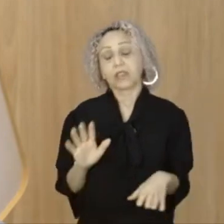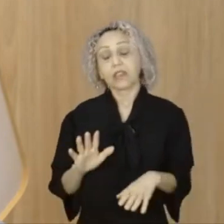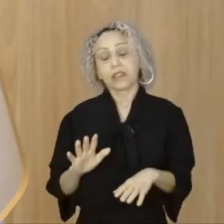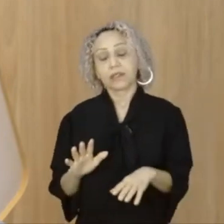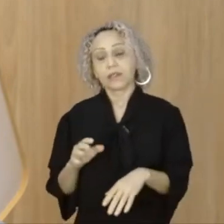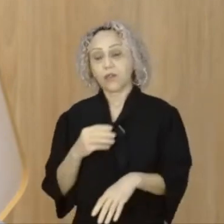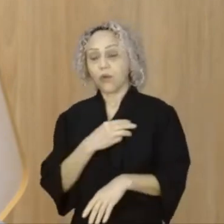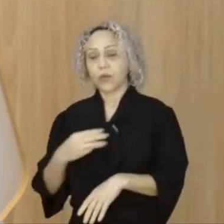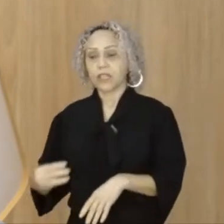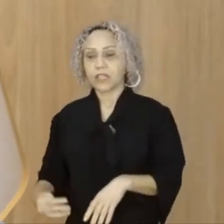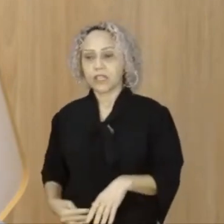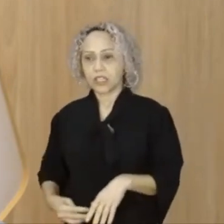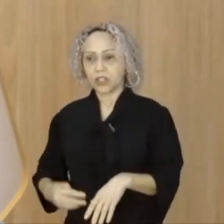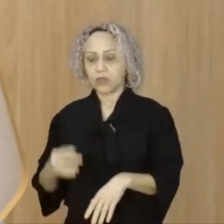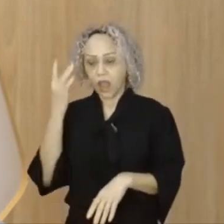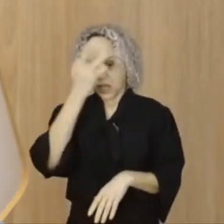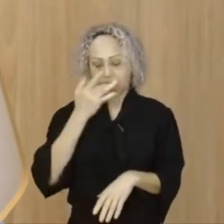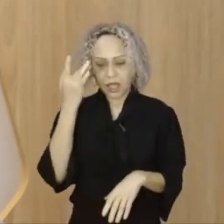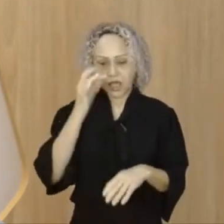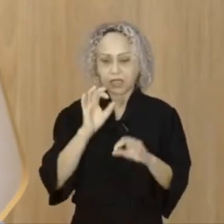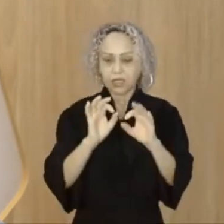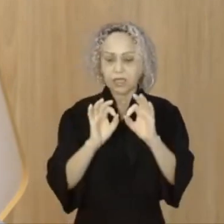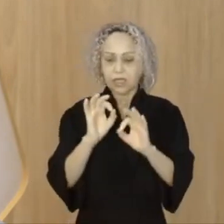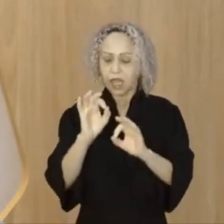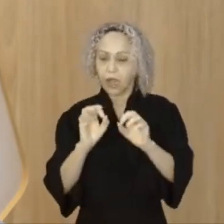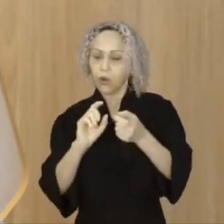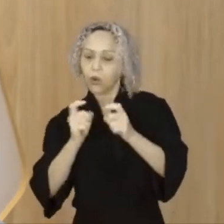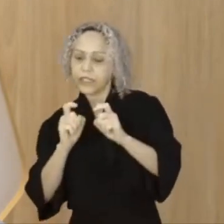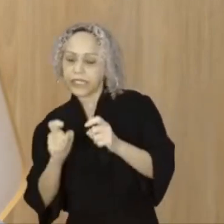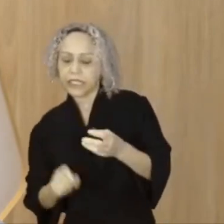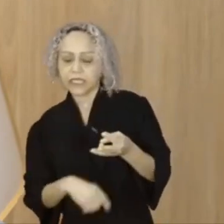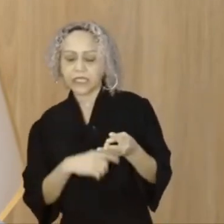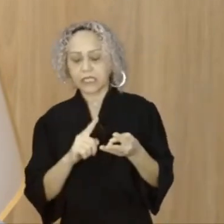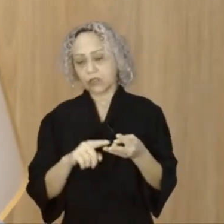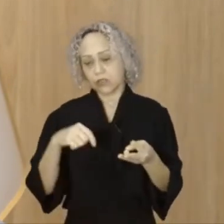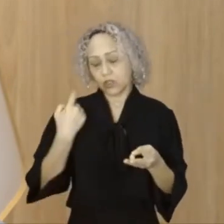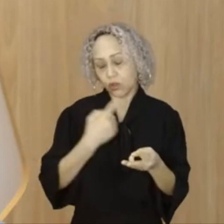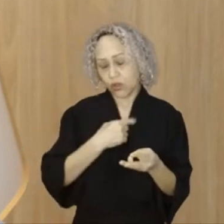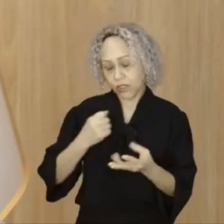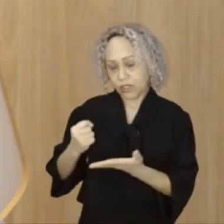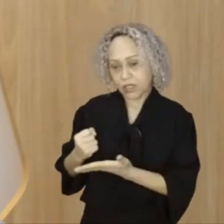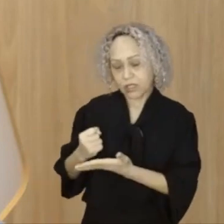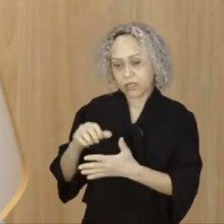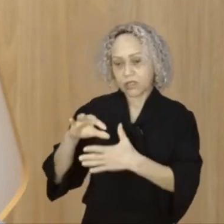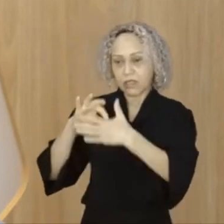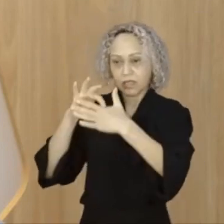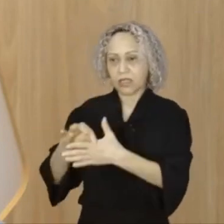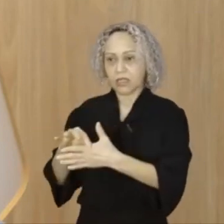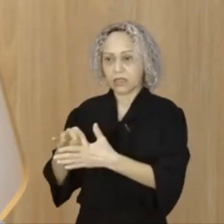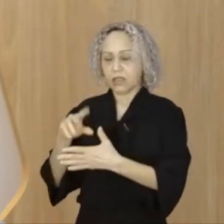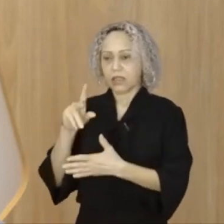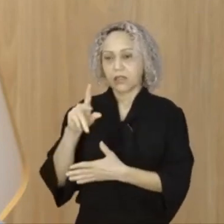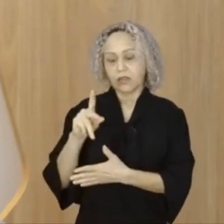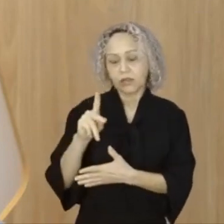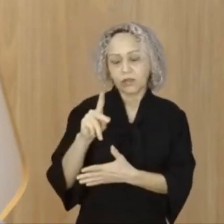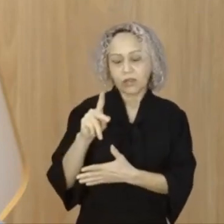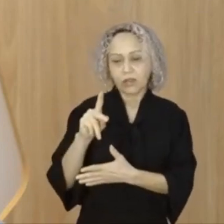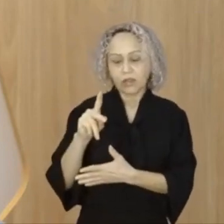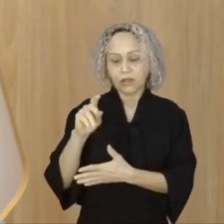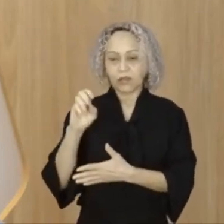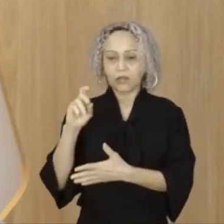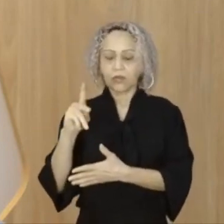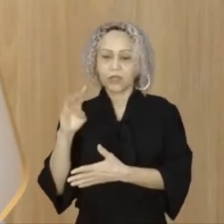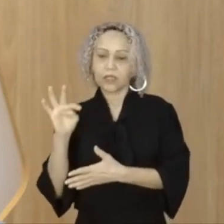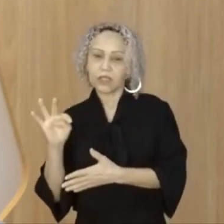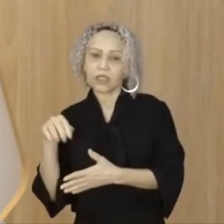com a participação da nossa bancada, do líder Zeca do PT, né, do nosso líder no Senado, ela